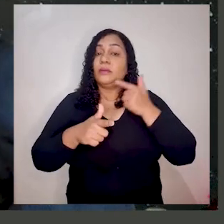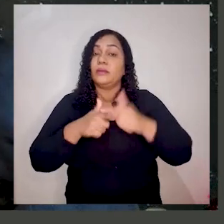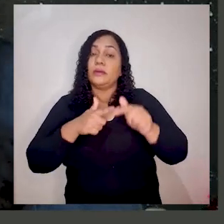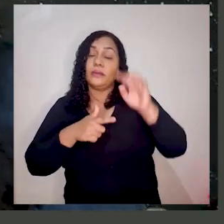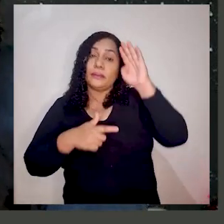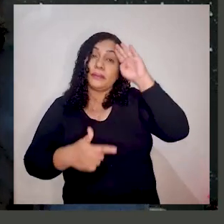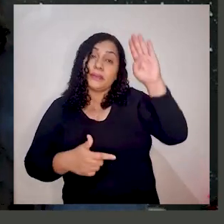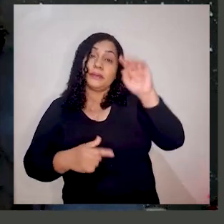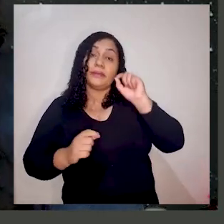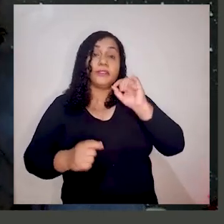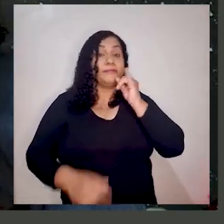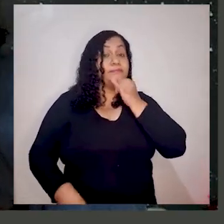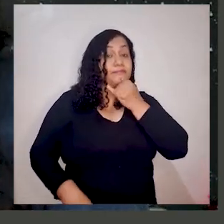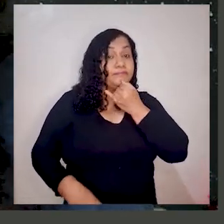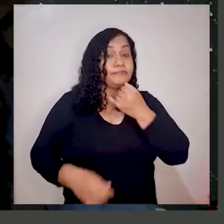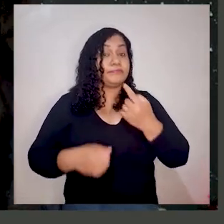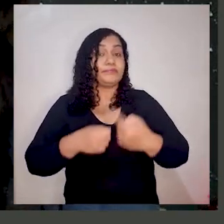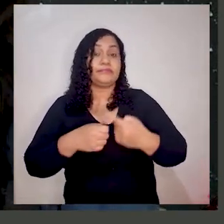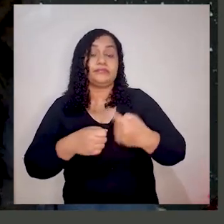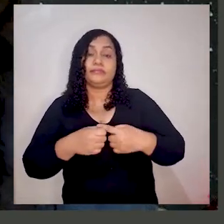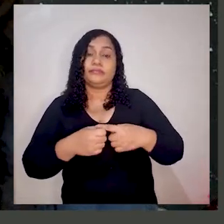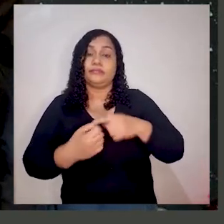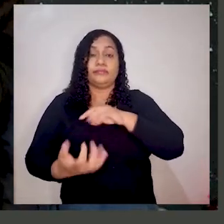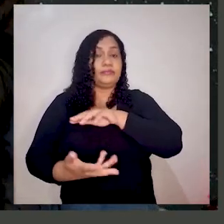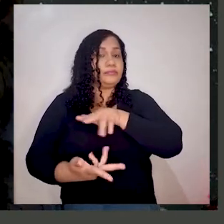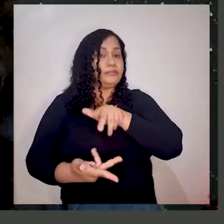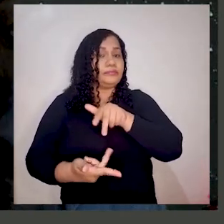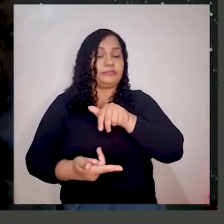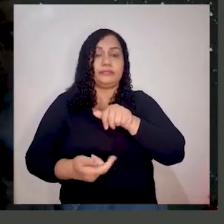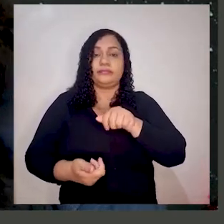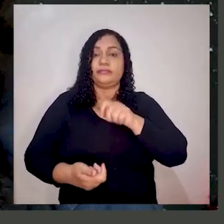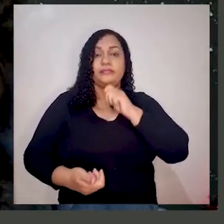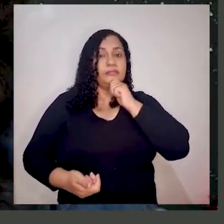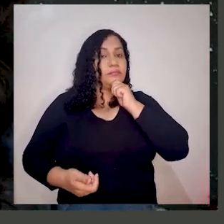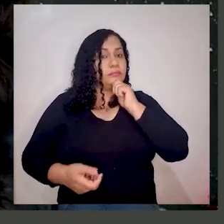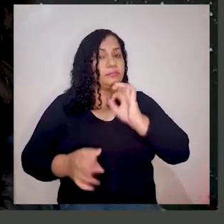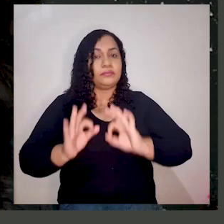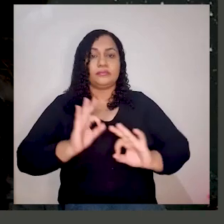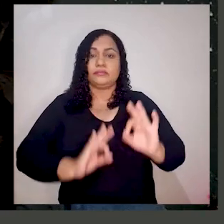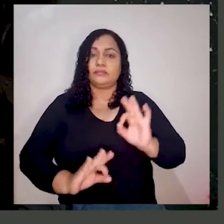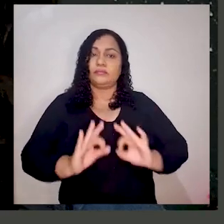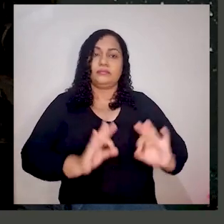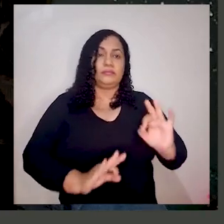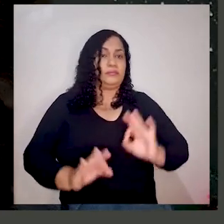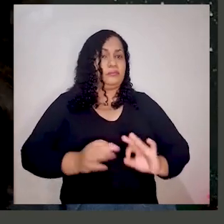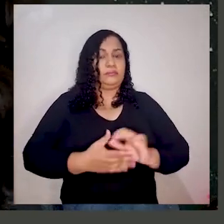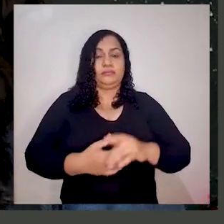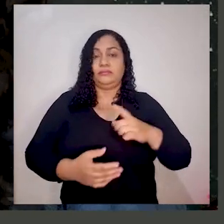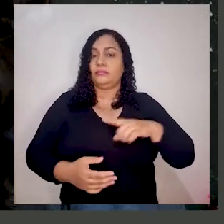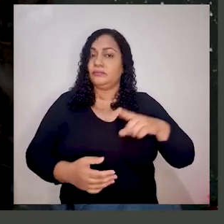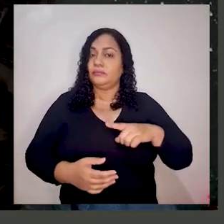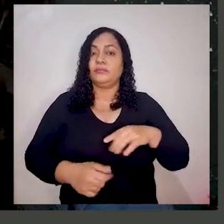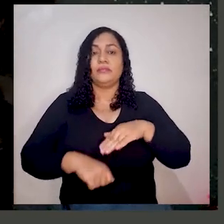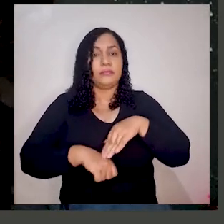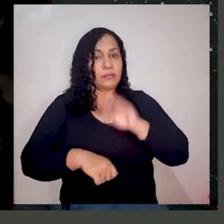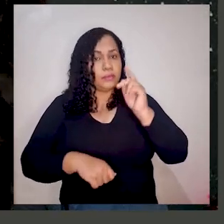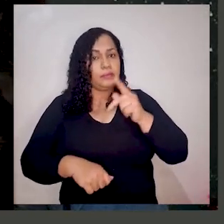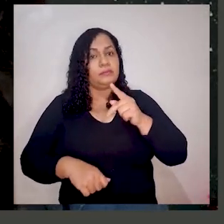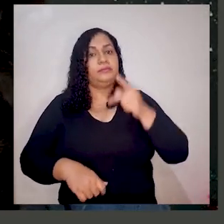que, infelizmente, as cidades ao longo do mundo não estão preparadas para receber esse